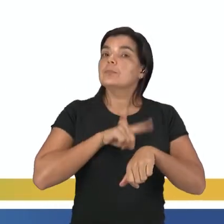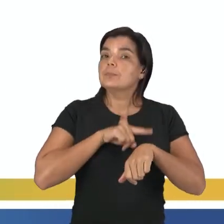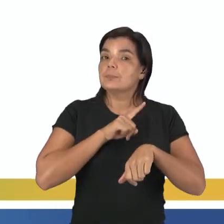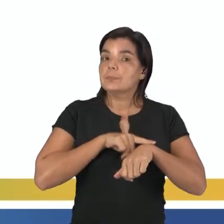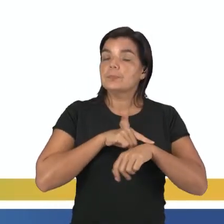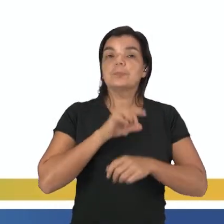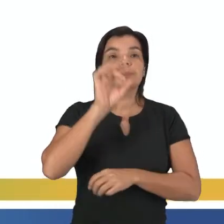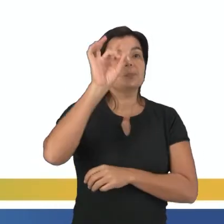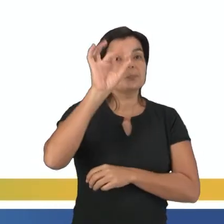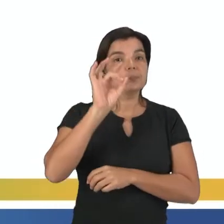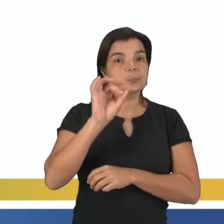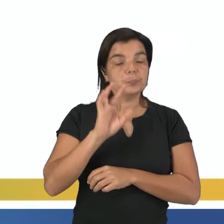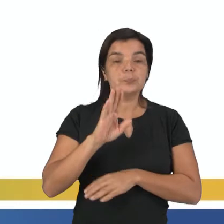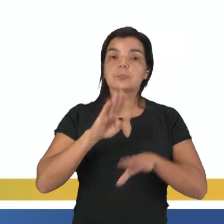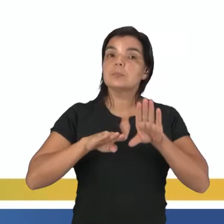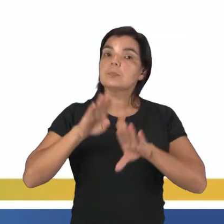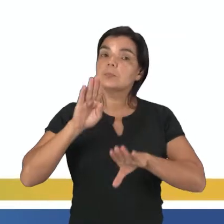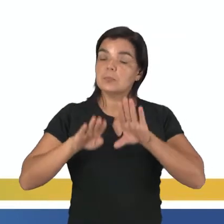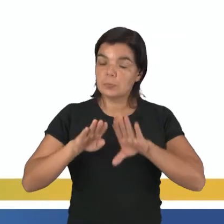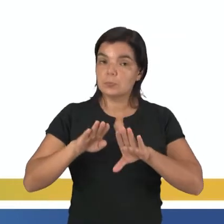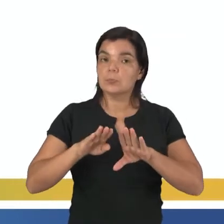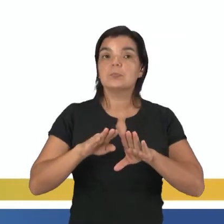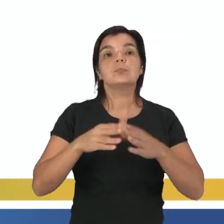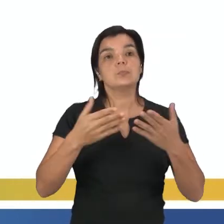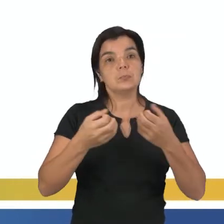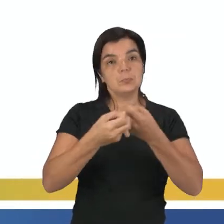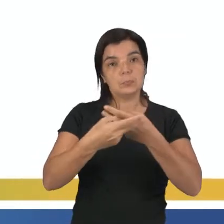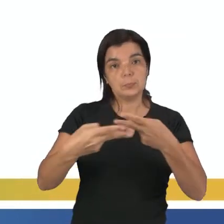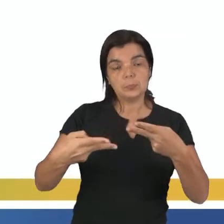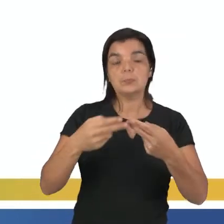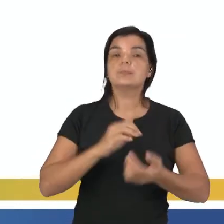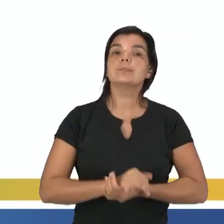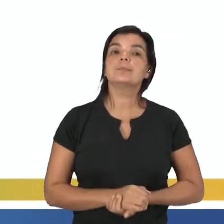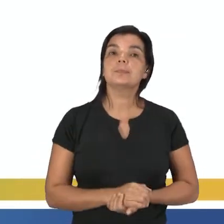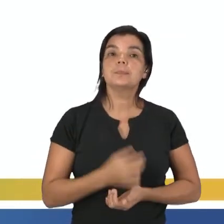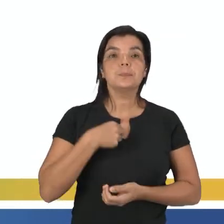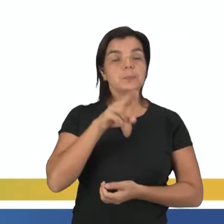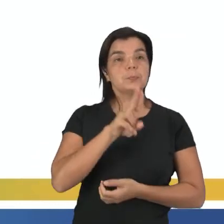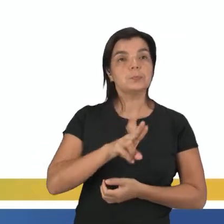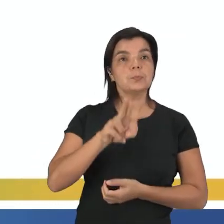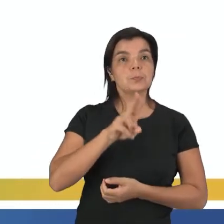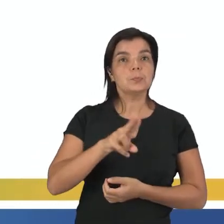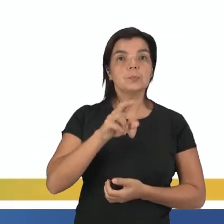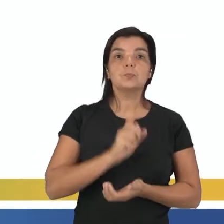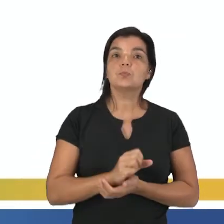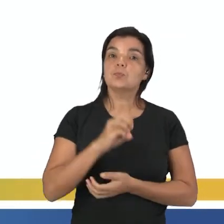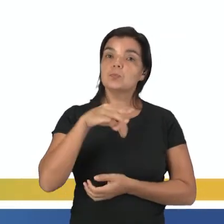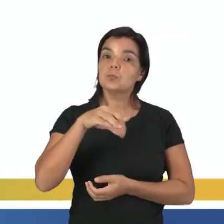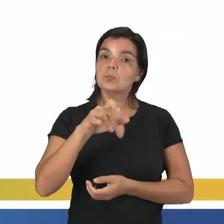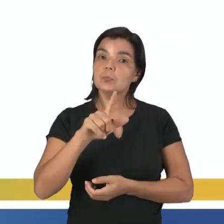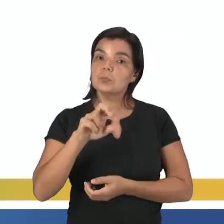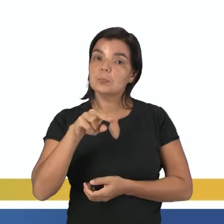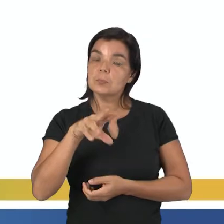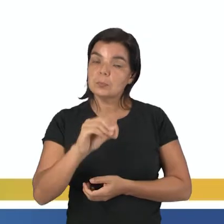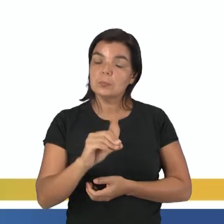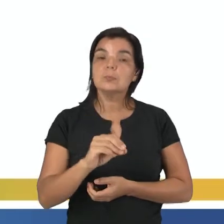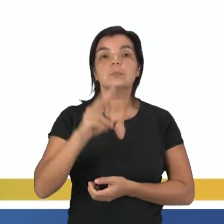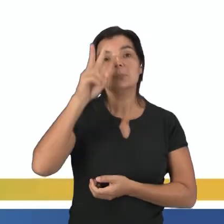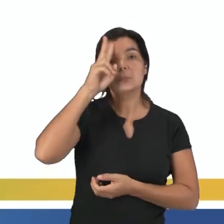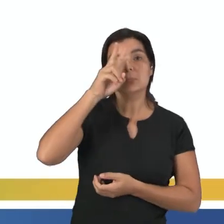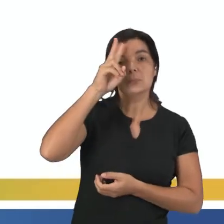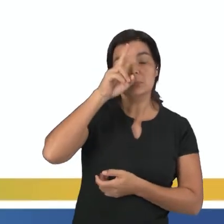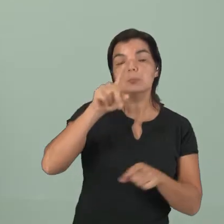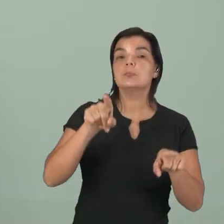tempo, cada um dependendo da situação ou problema. Tá ok? A gente utiliza o milênio em certo momento da